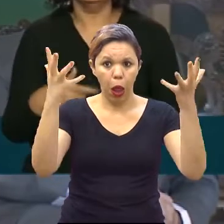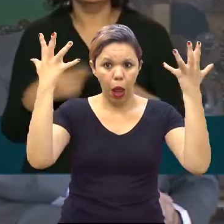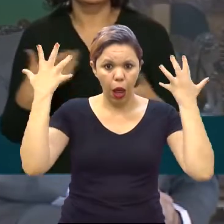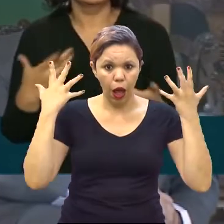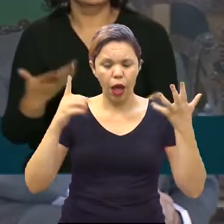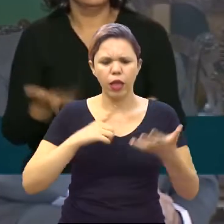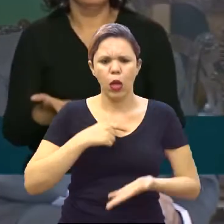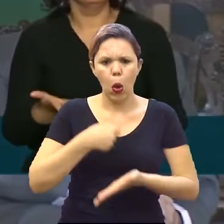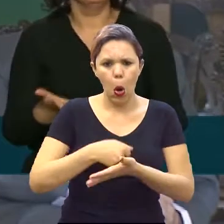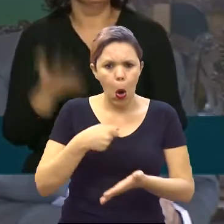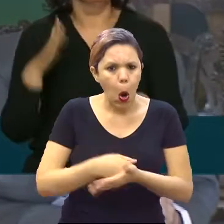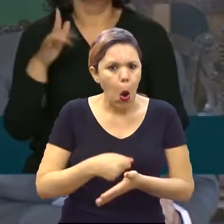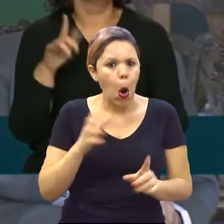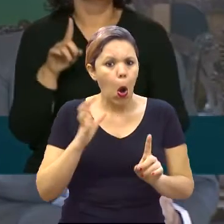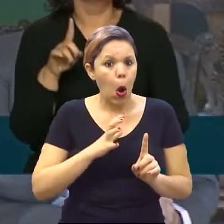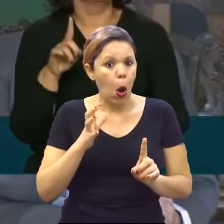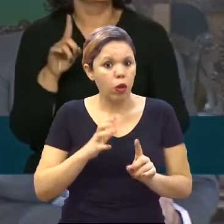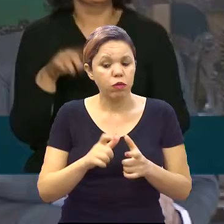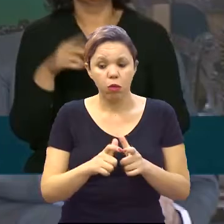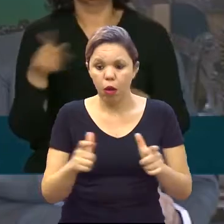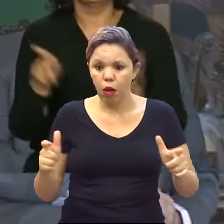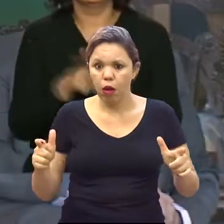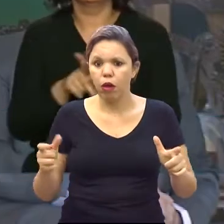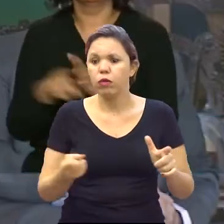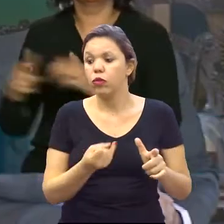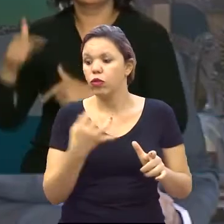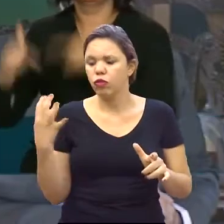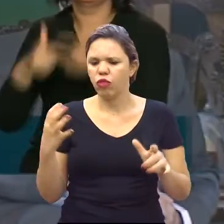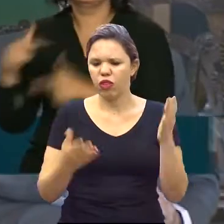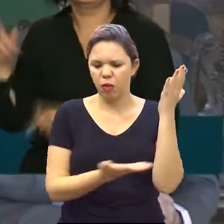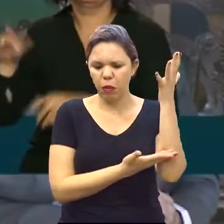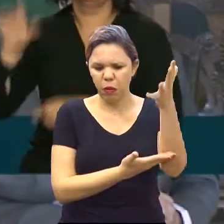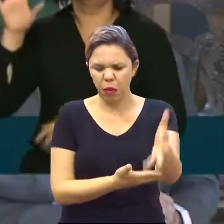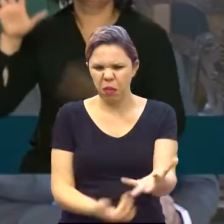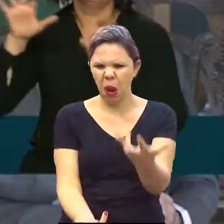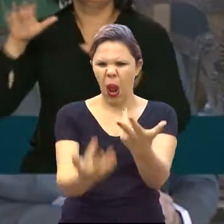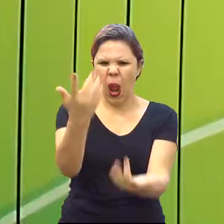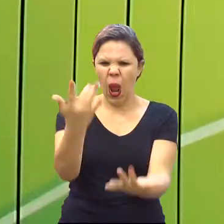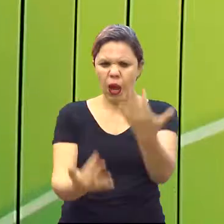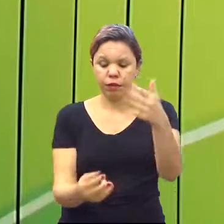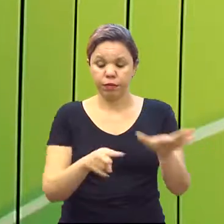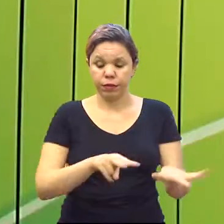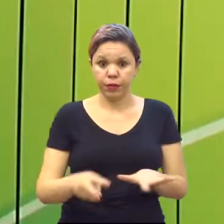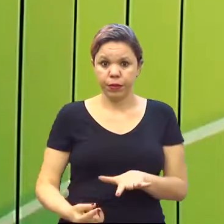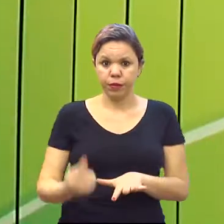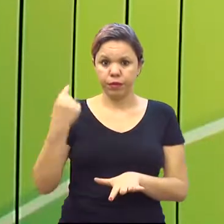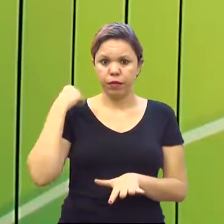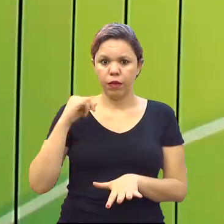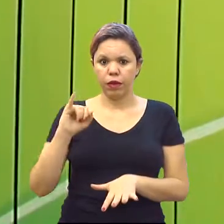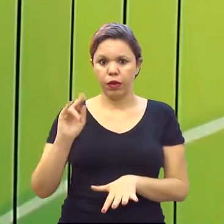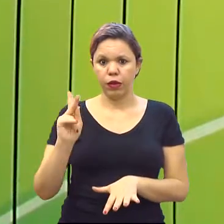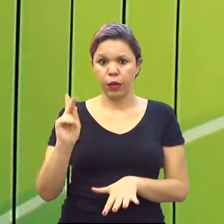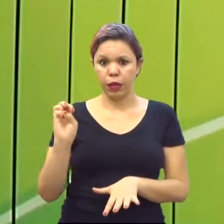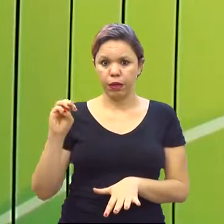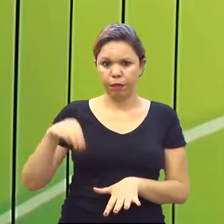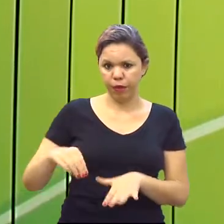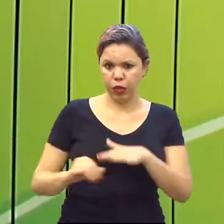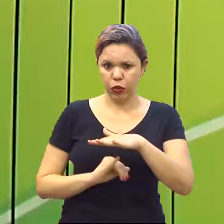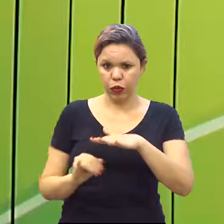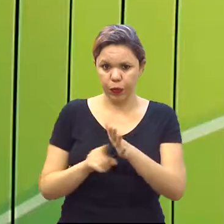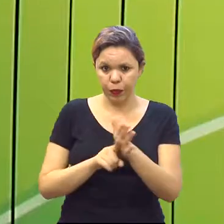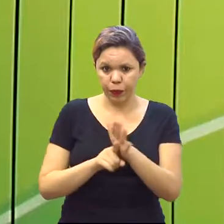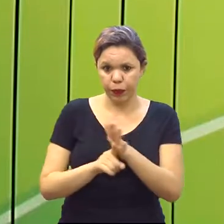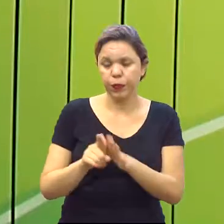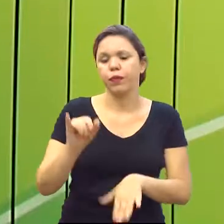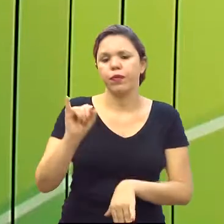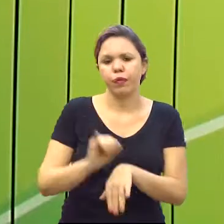floresta, tem sido cobrado sobre a alta do desmatamento e das queimadas. Na semana passada, o INPE, Instituto Nacional